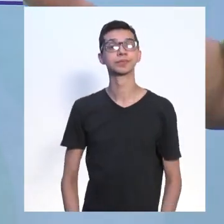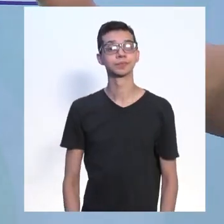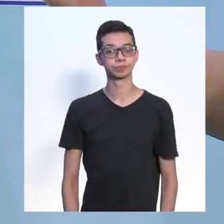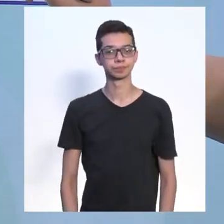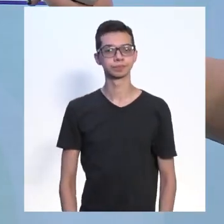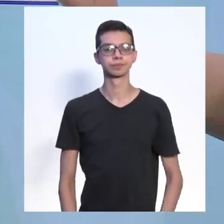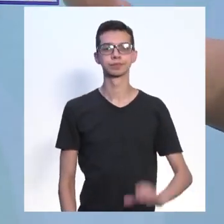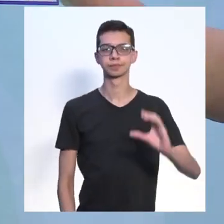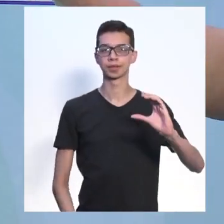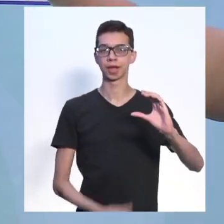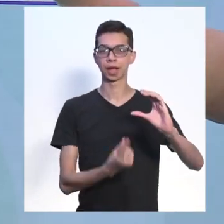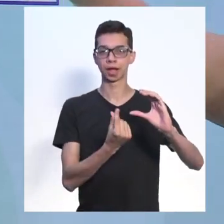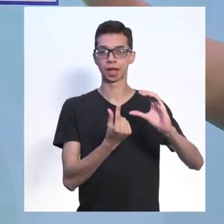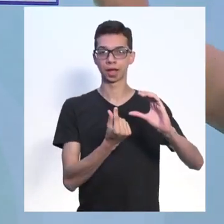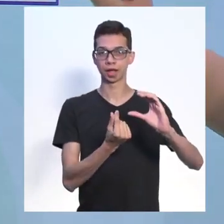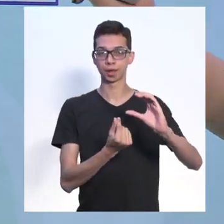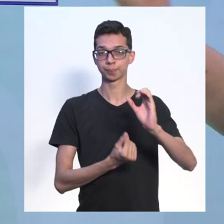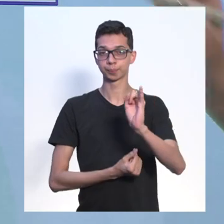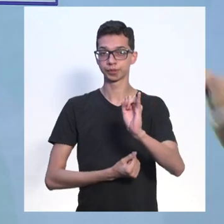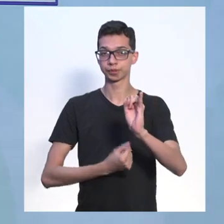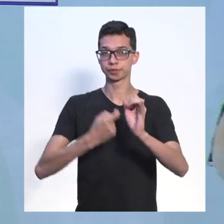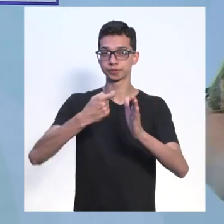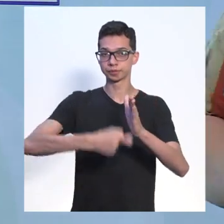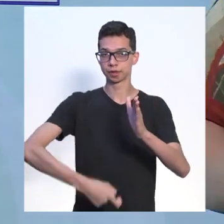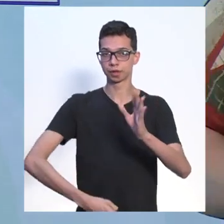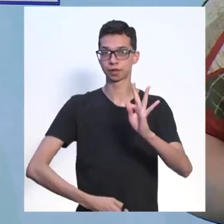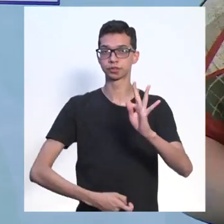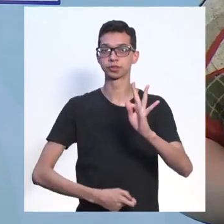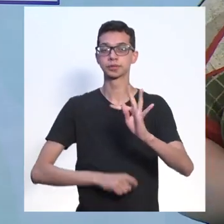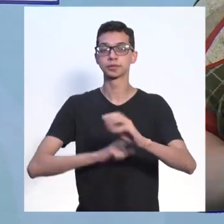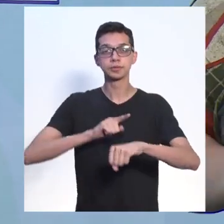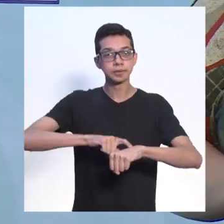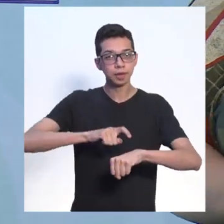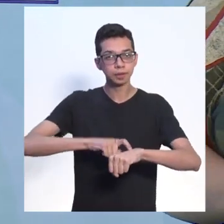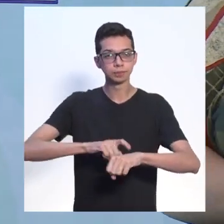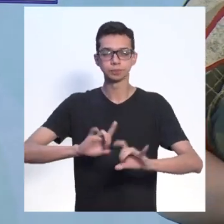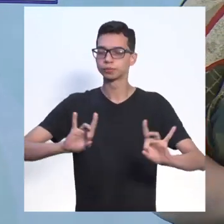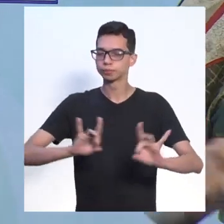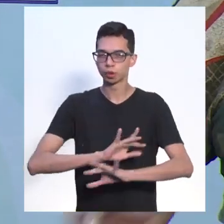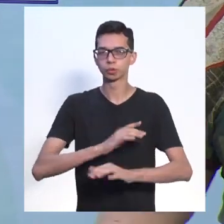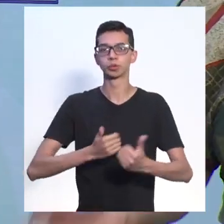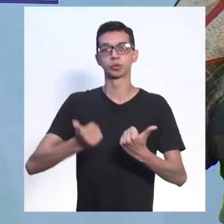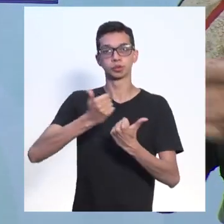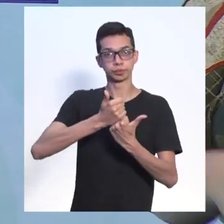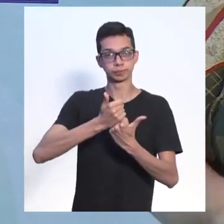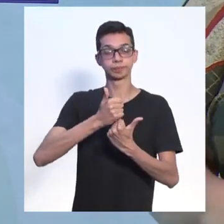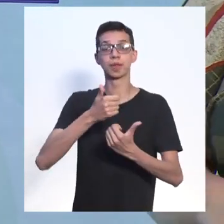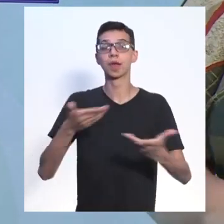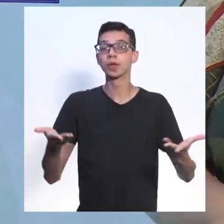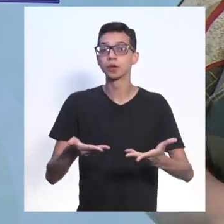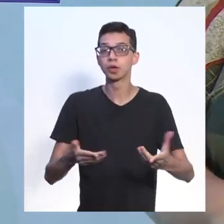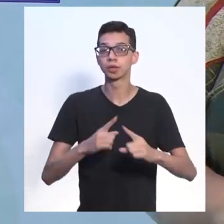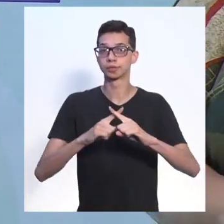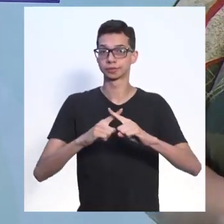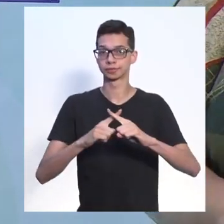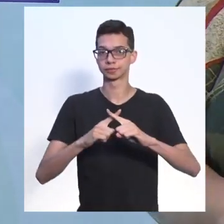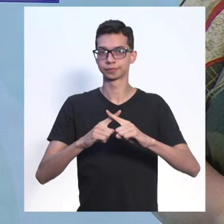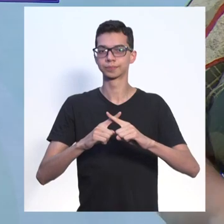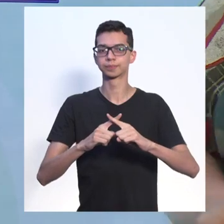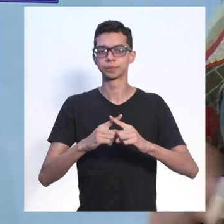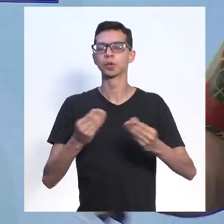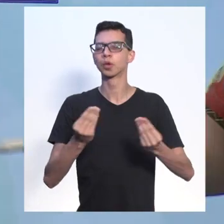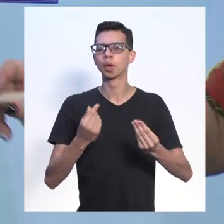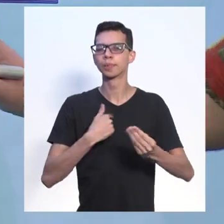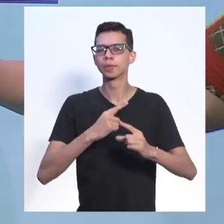Capital, taxa, tempo. Fiz a substituição? Vou multiplicar. Quando eu faço